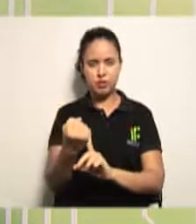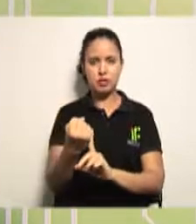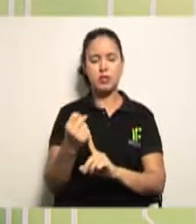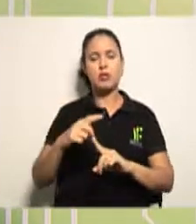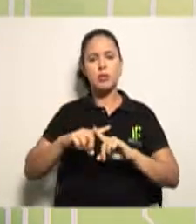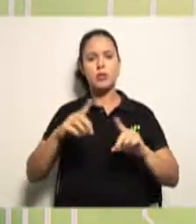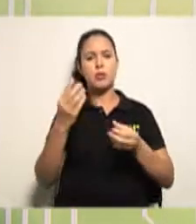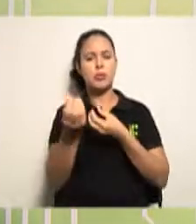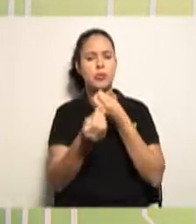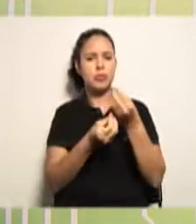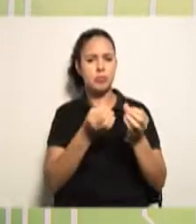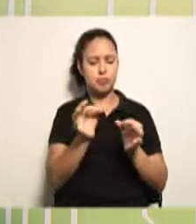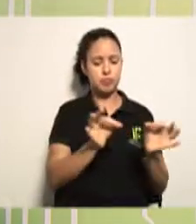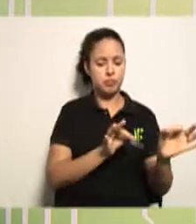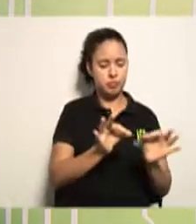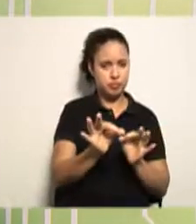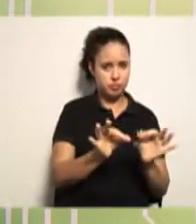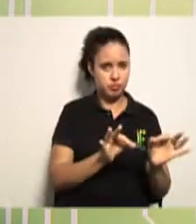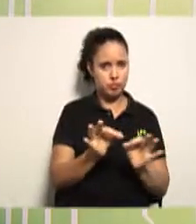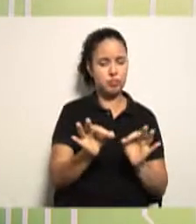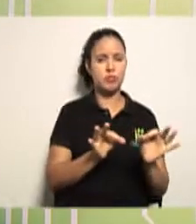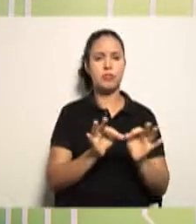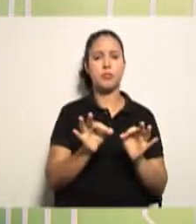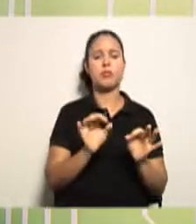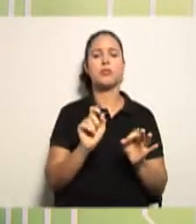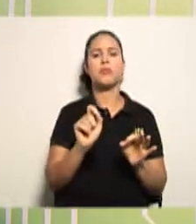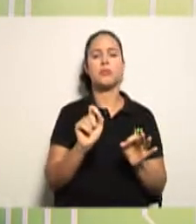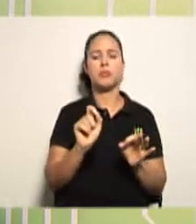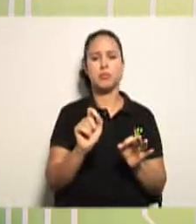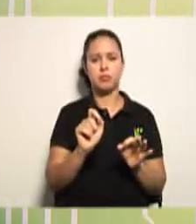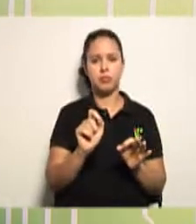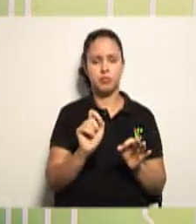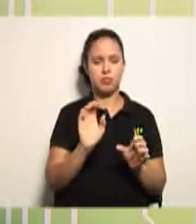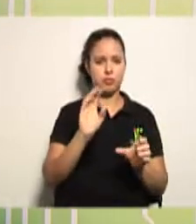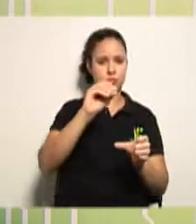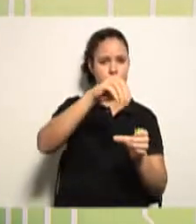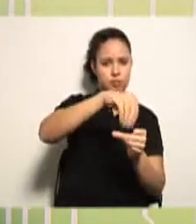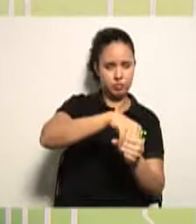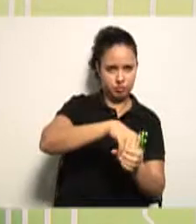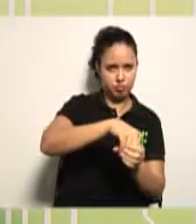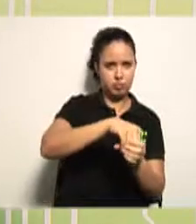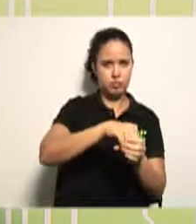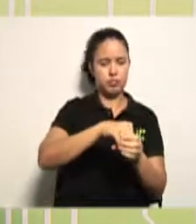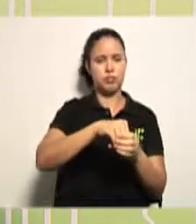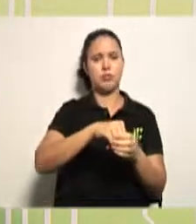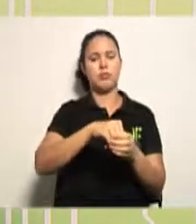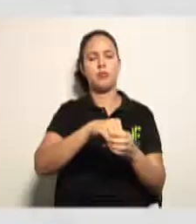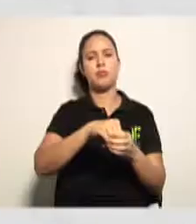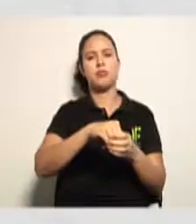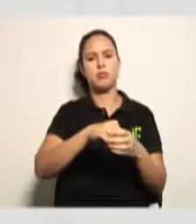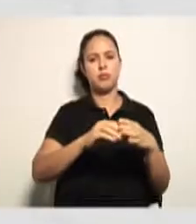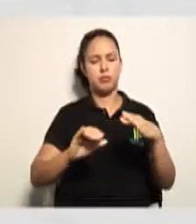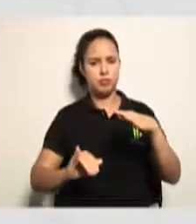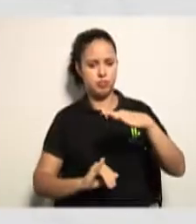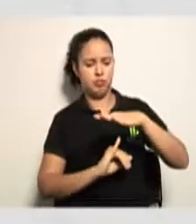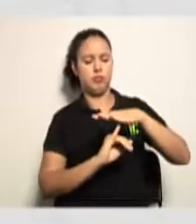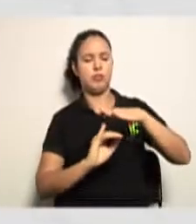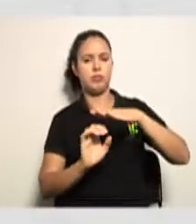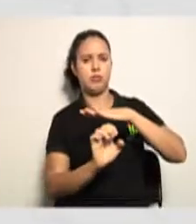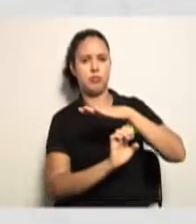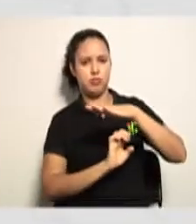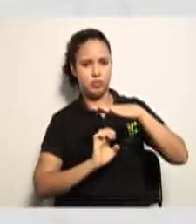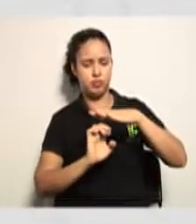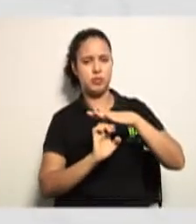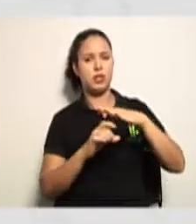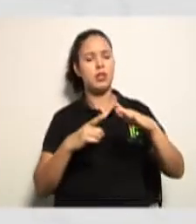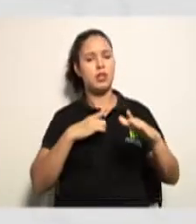organiza no sistema econômico as organizações dentro da configuração que nós estamos. E aí existem os